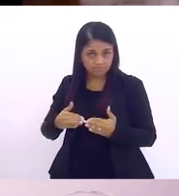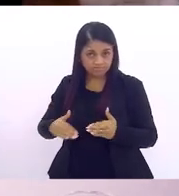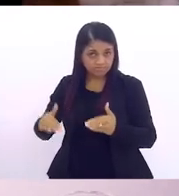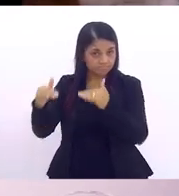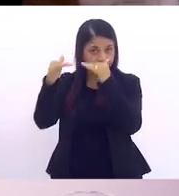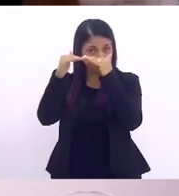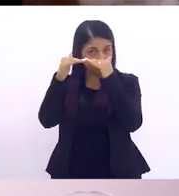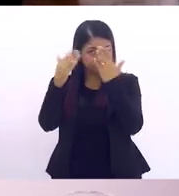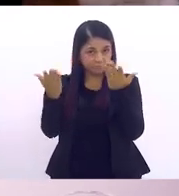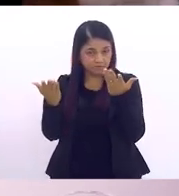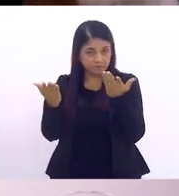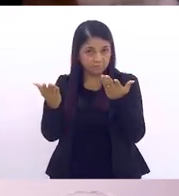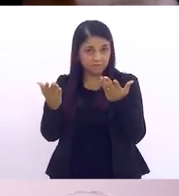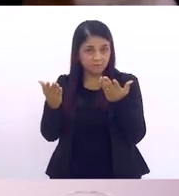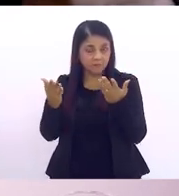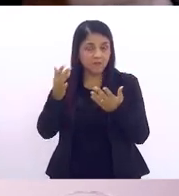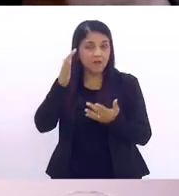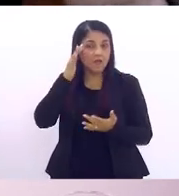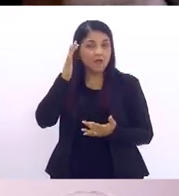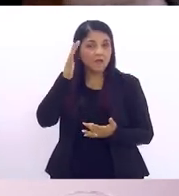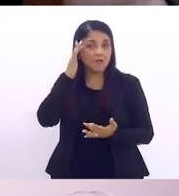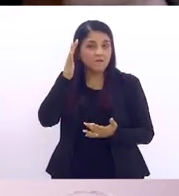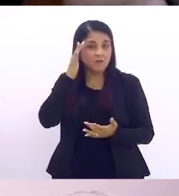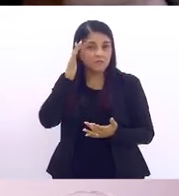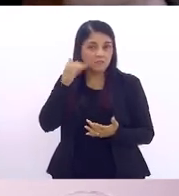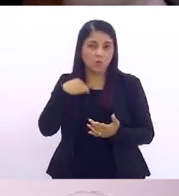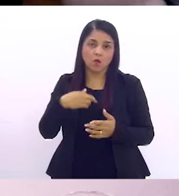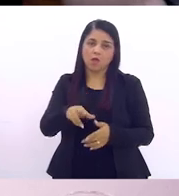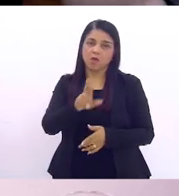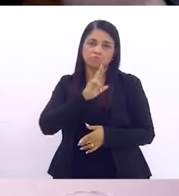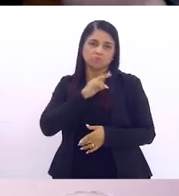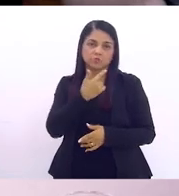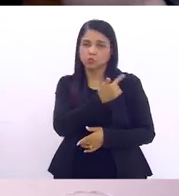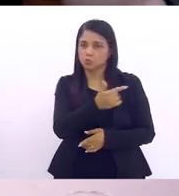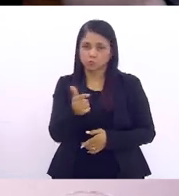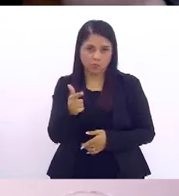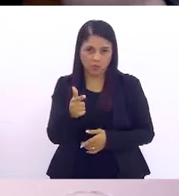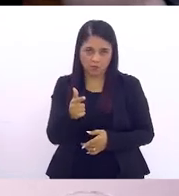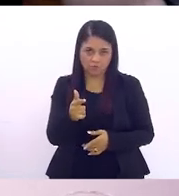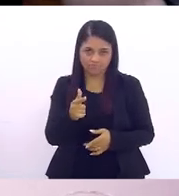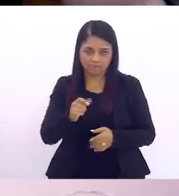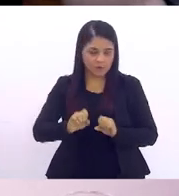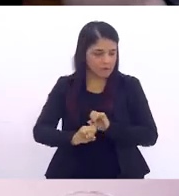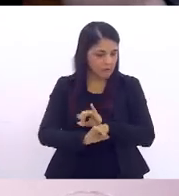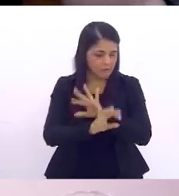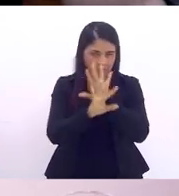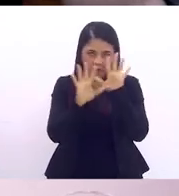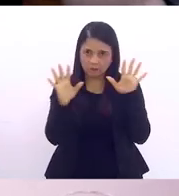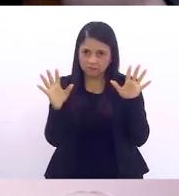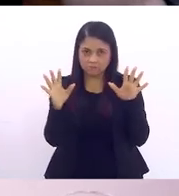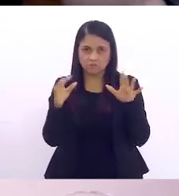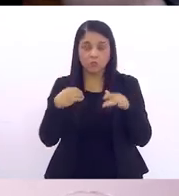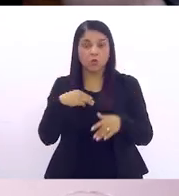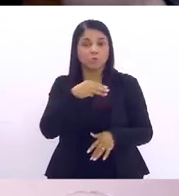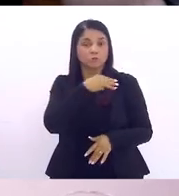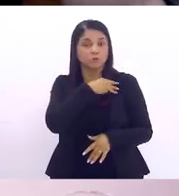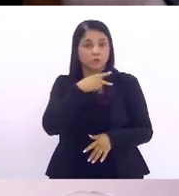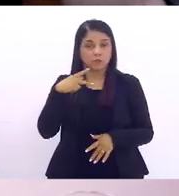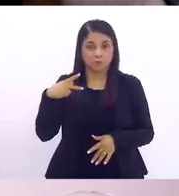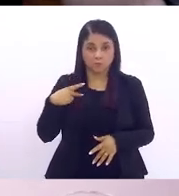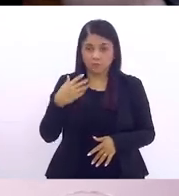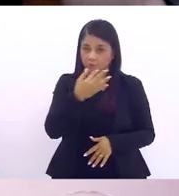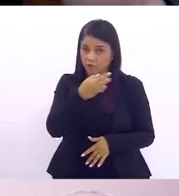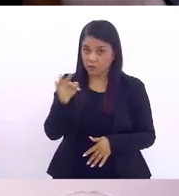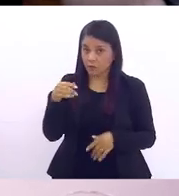ótimo Essa é a reflexão que eu ainda não tenho uma resposta plena eu ainda no meu procedimento Ministério Público Federal eu